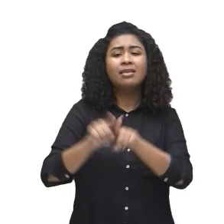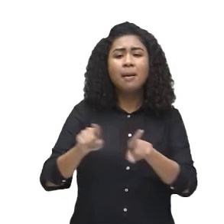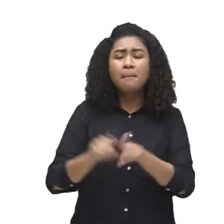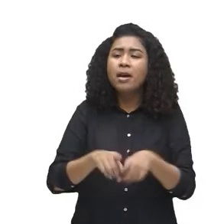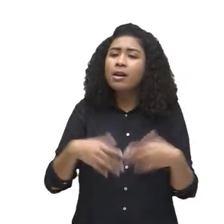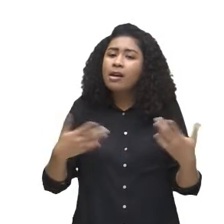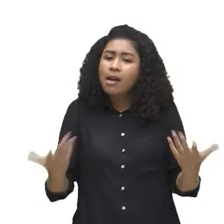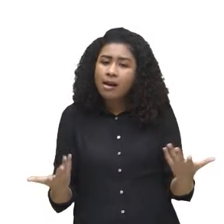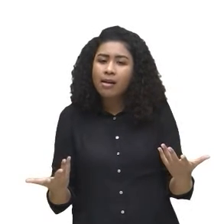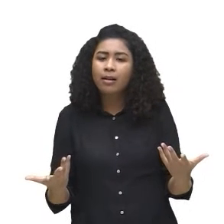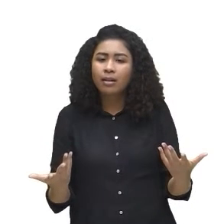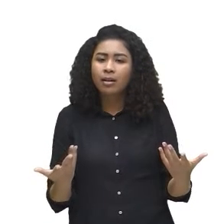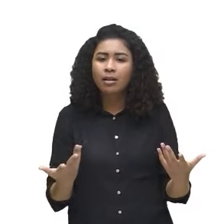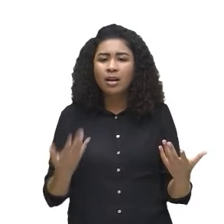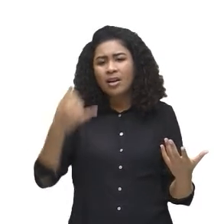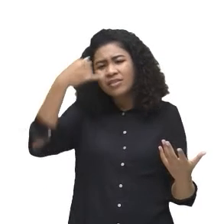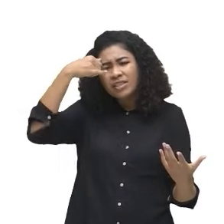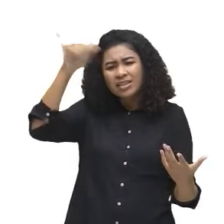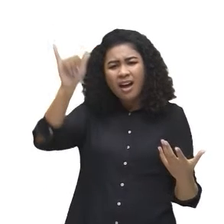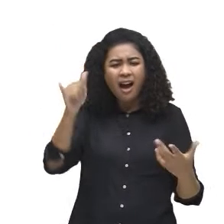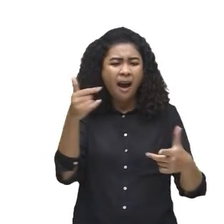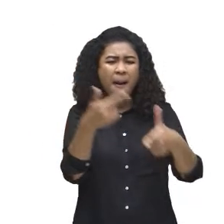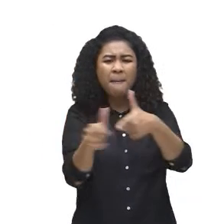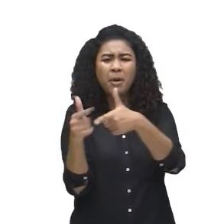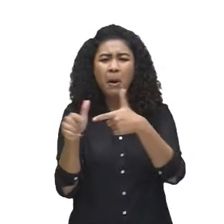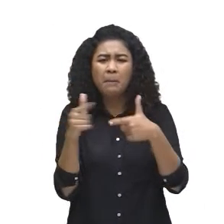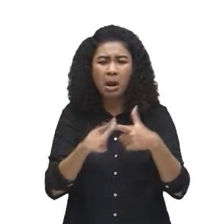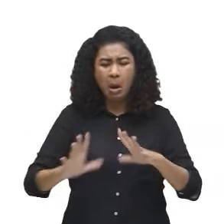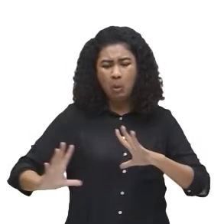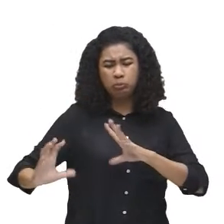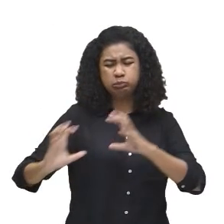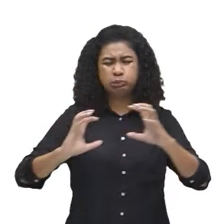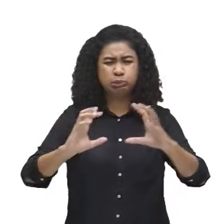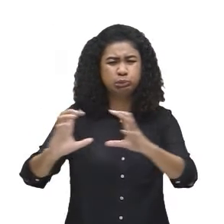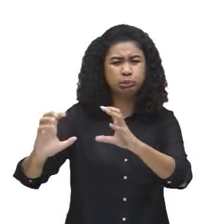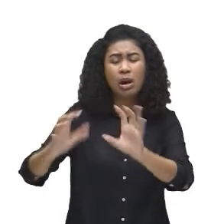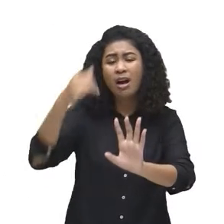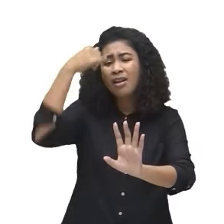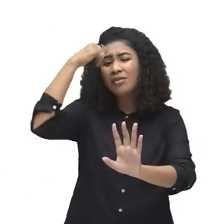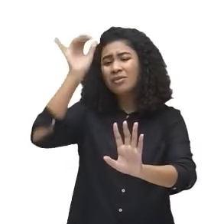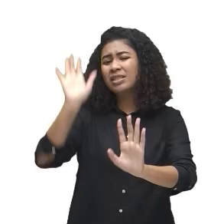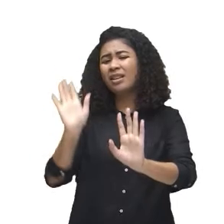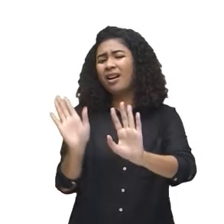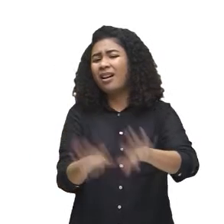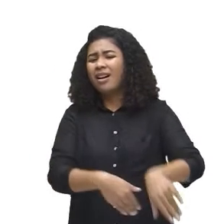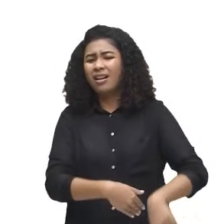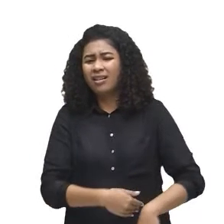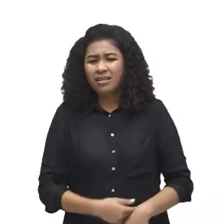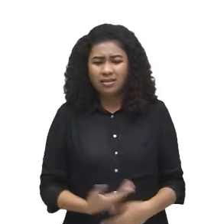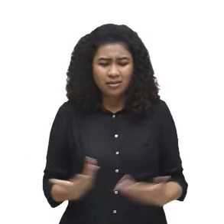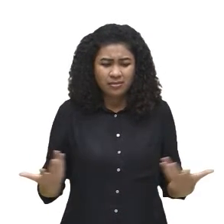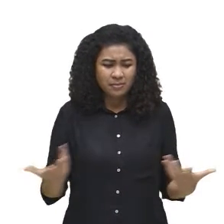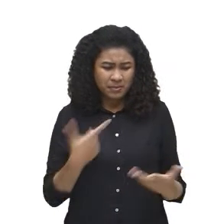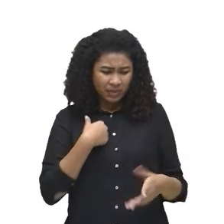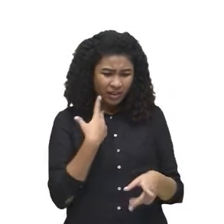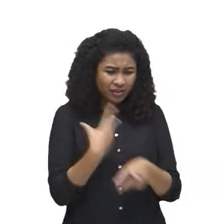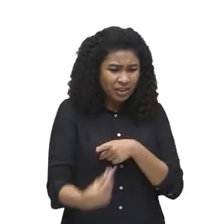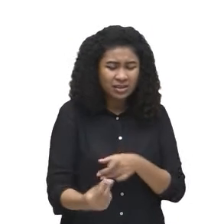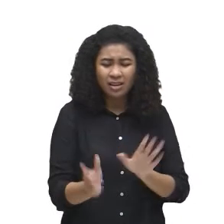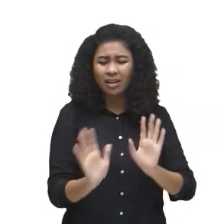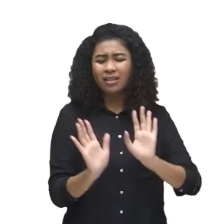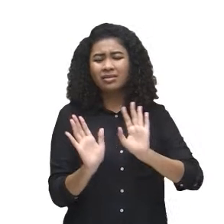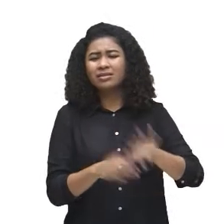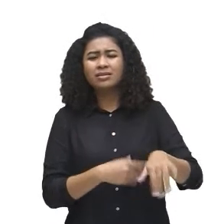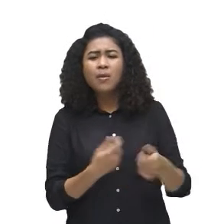simplesmente não entrar numa confusão, numa briga, porque você sabe que você pode ali levar vantagem, mas por conta disso você